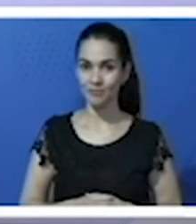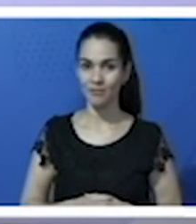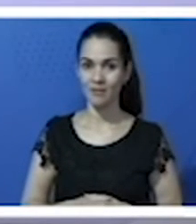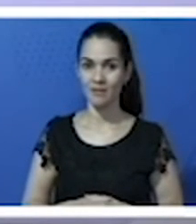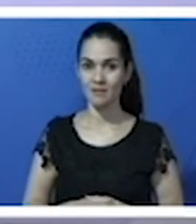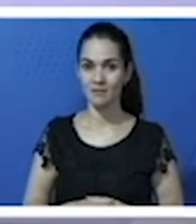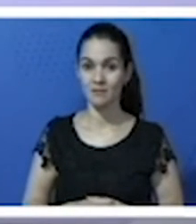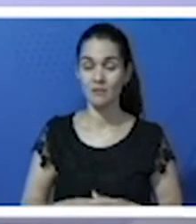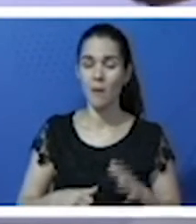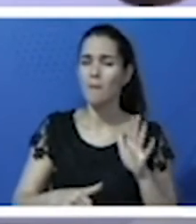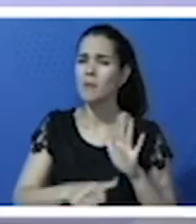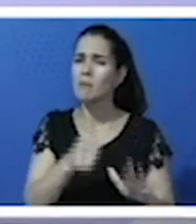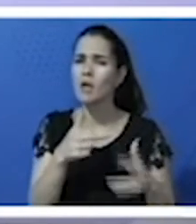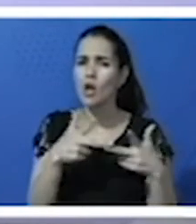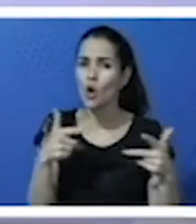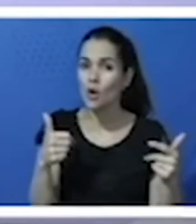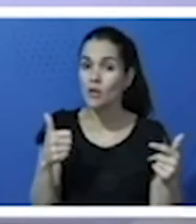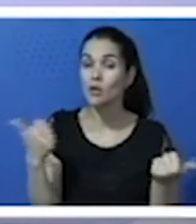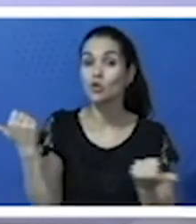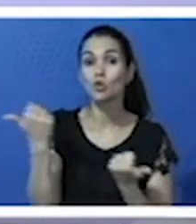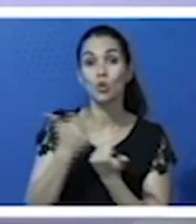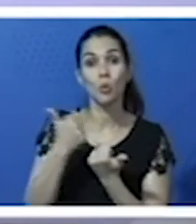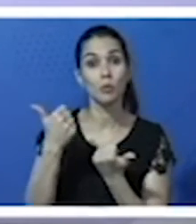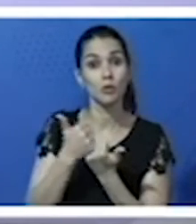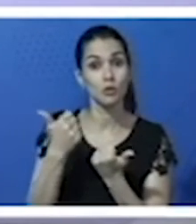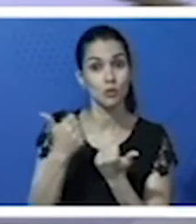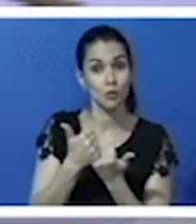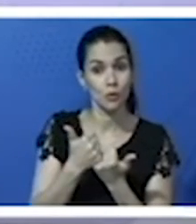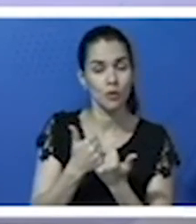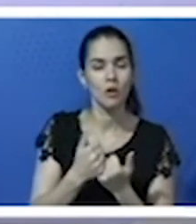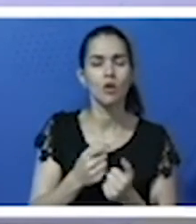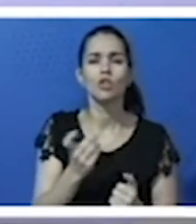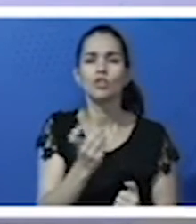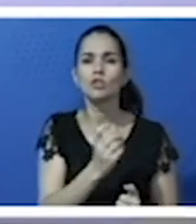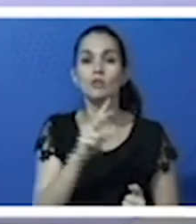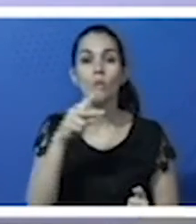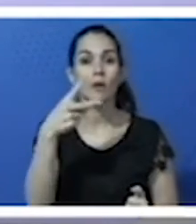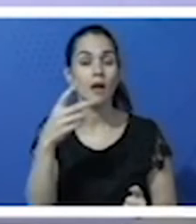primeira coisa, né, substitui no lugar do x² por y.